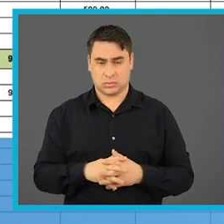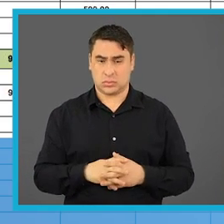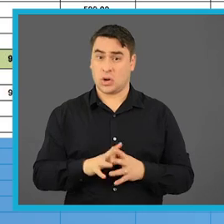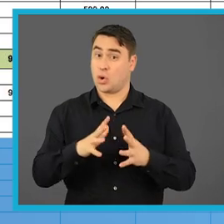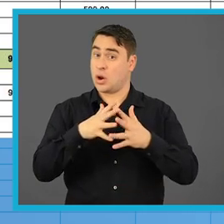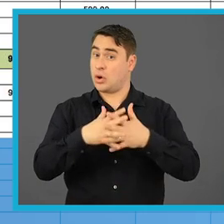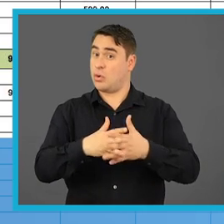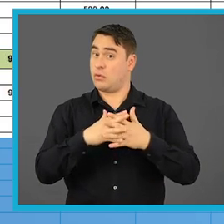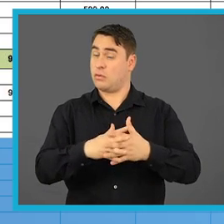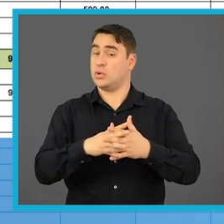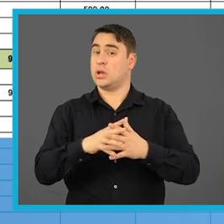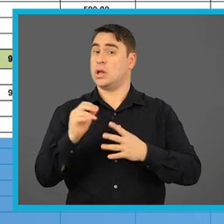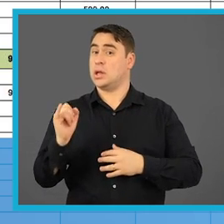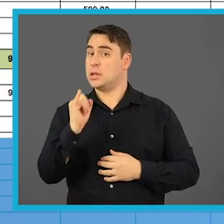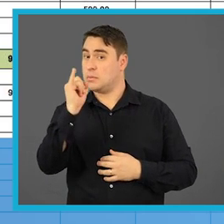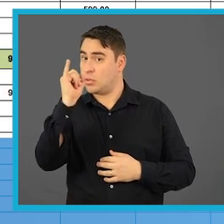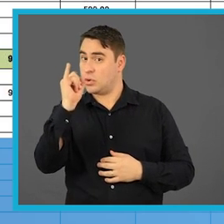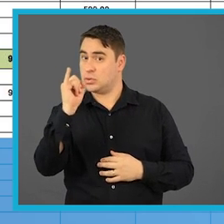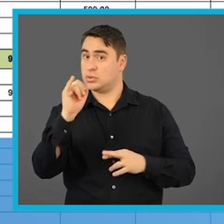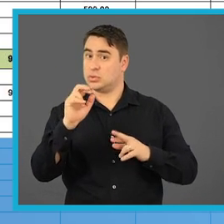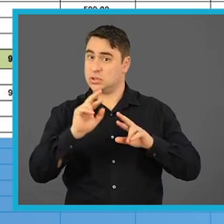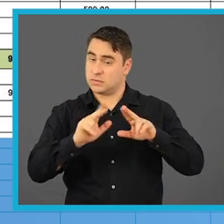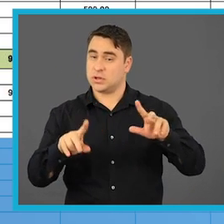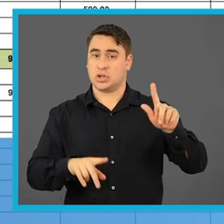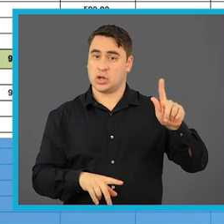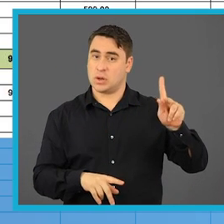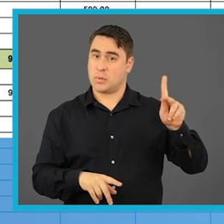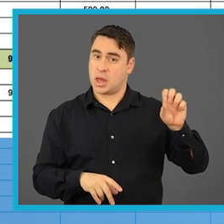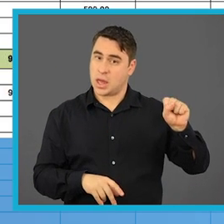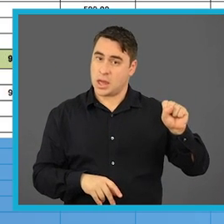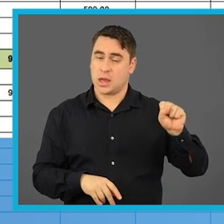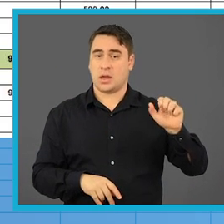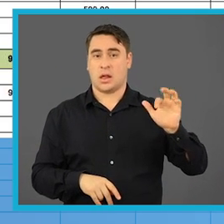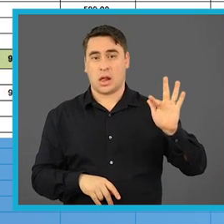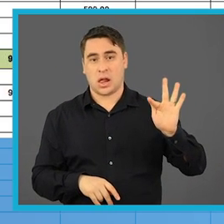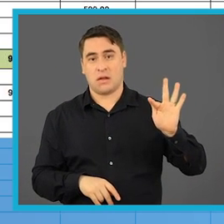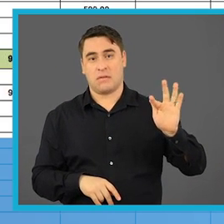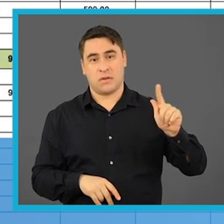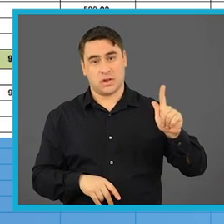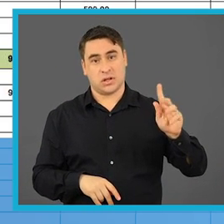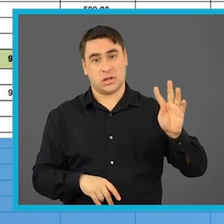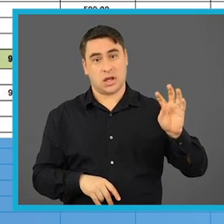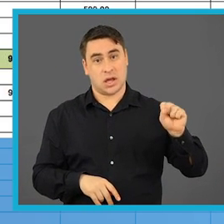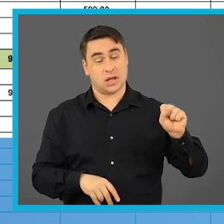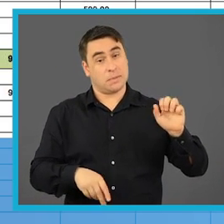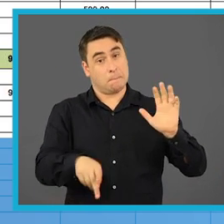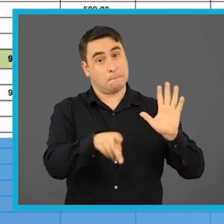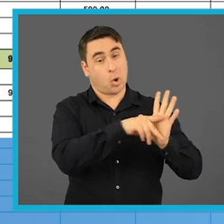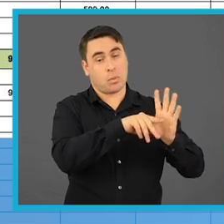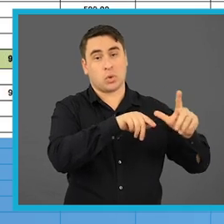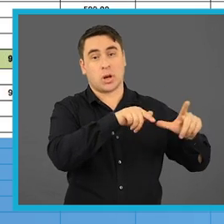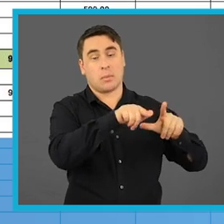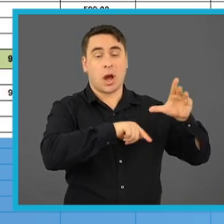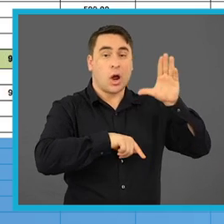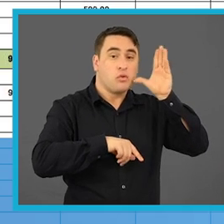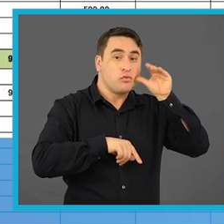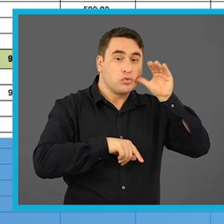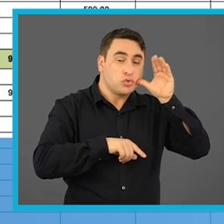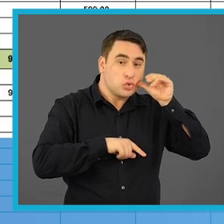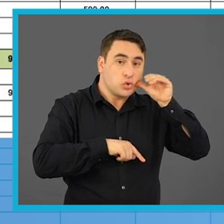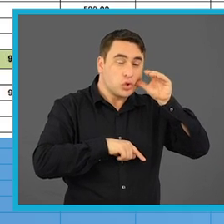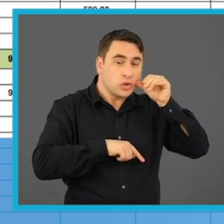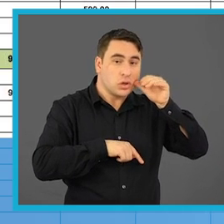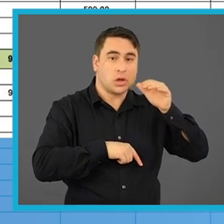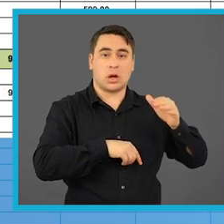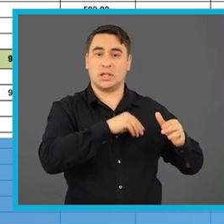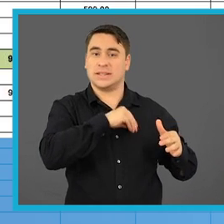operacionais. E não confunda impostos com GPS, FGTS, que são encargos trabalhistas que